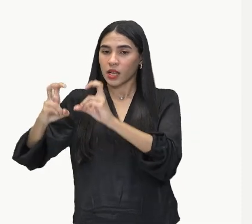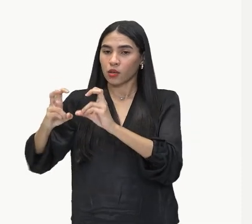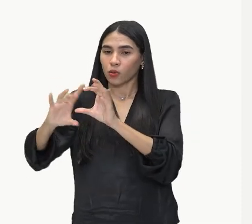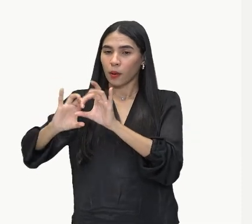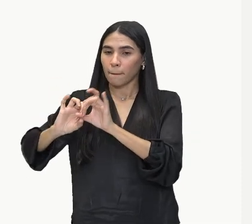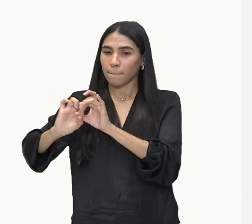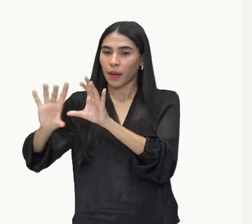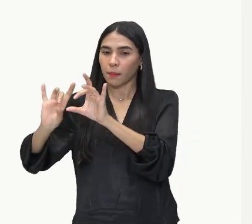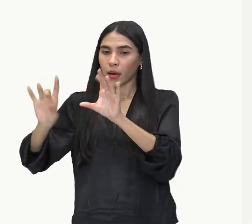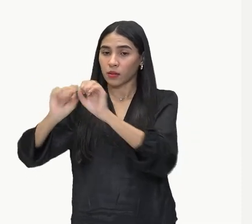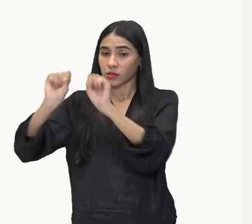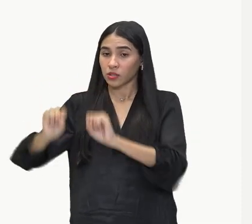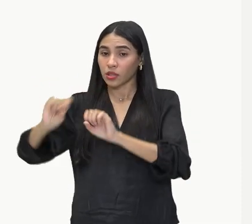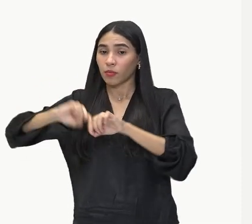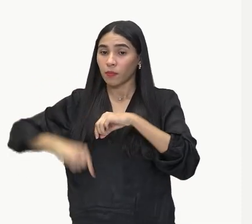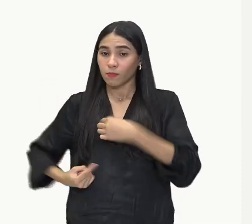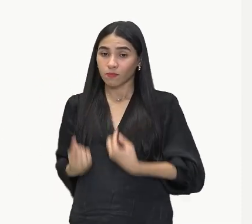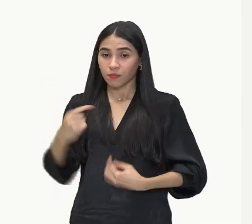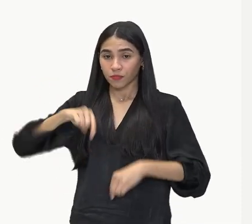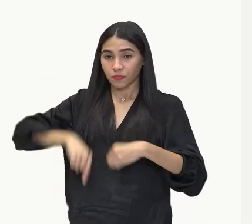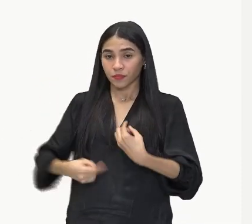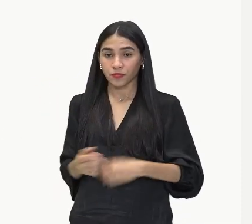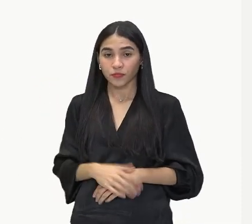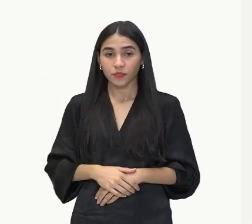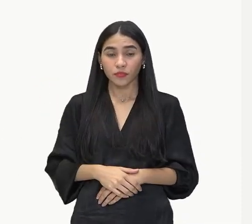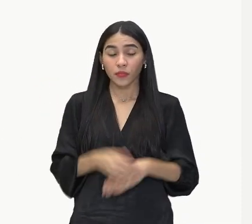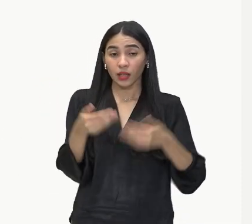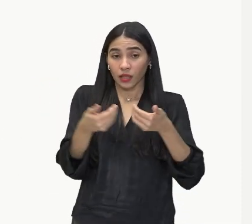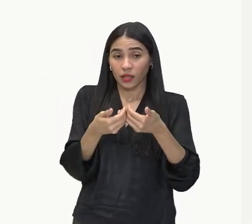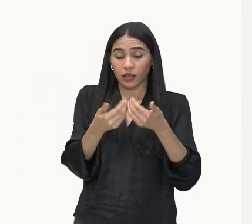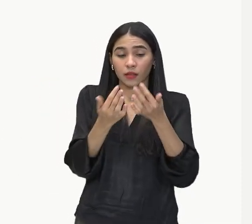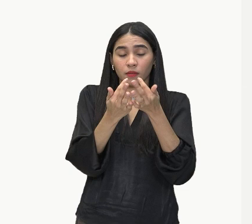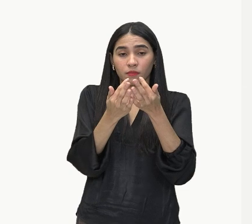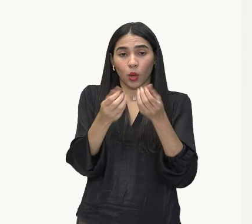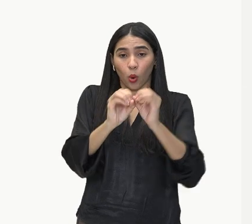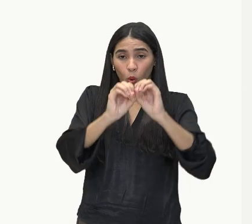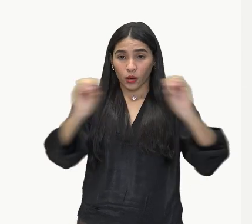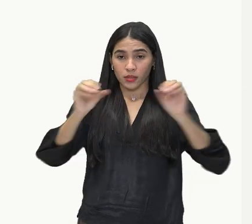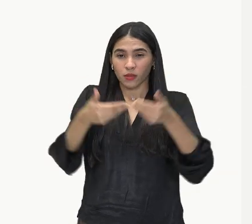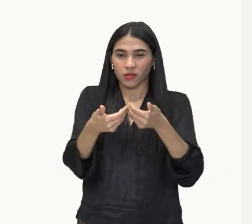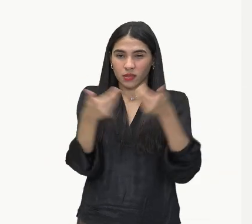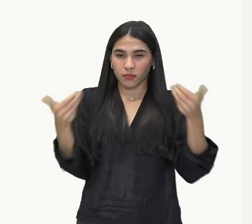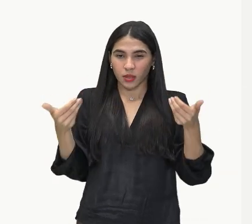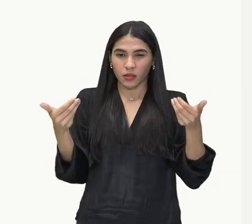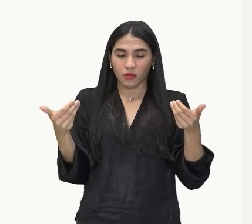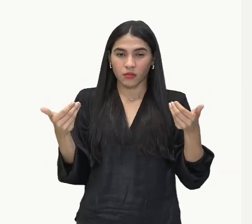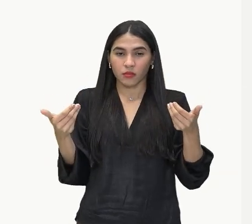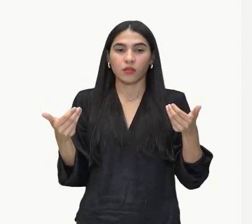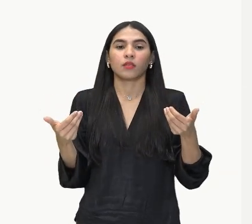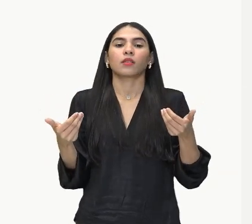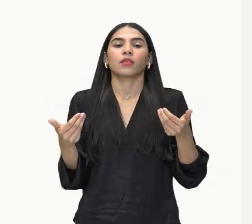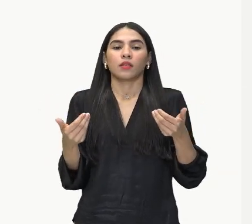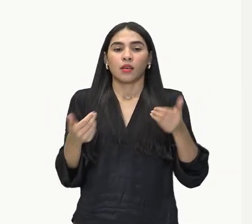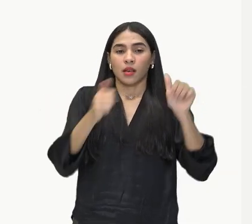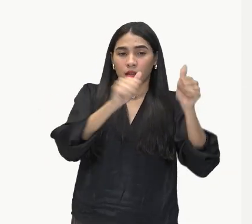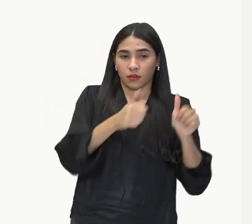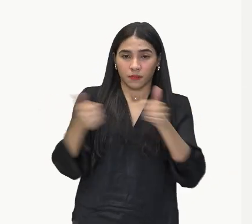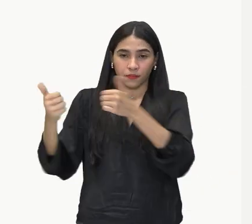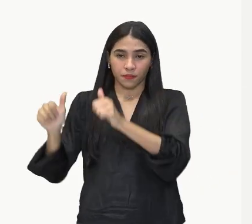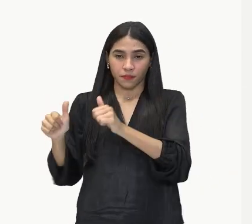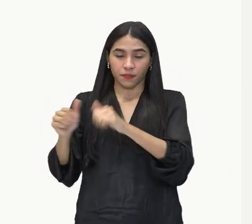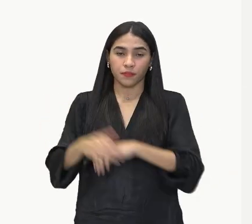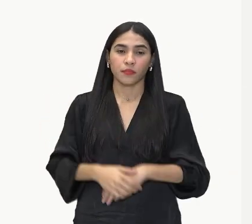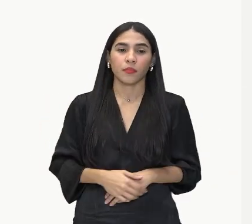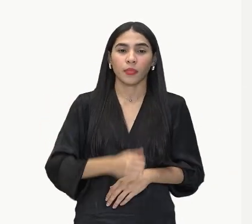as defesas do sistema imunológico. Separando essas orações, gente, vamos analisar cada uma delas.